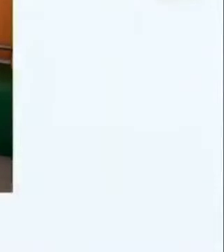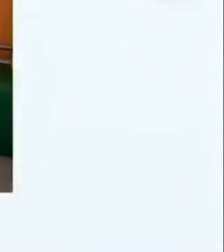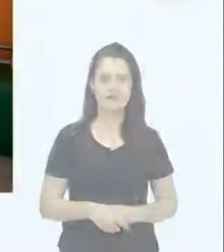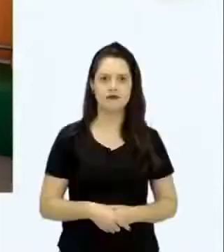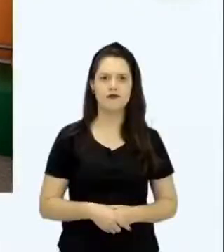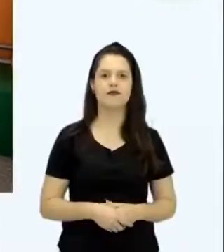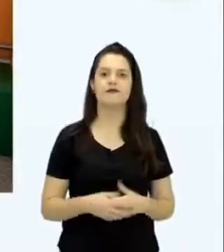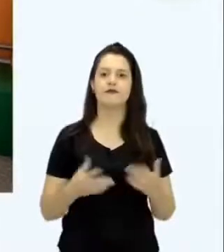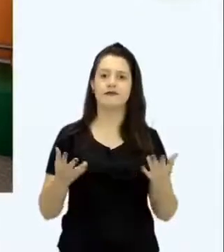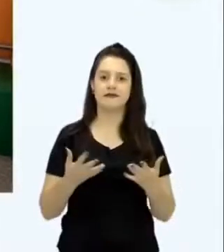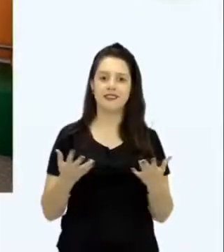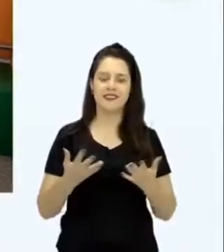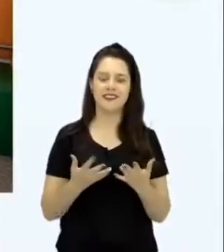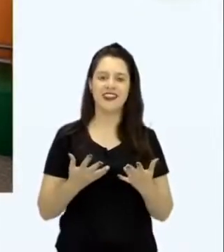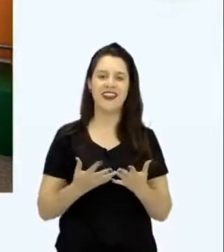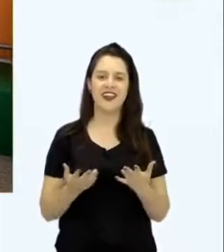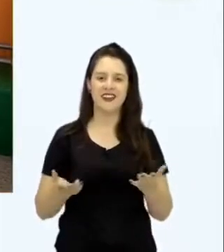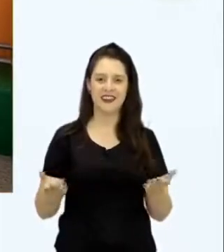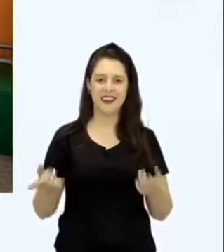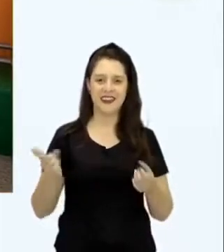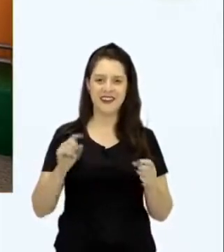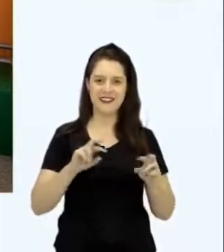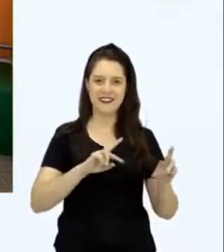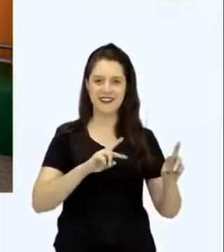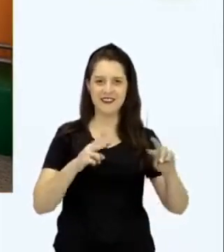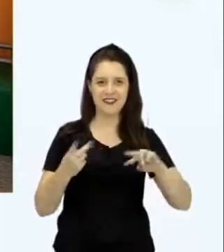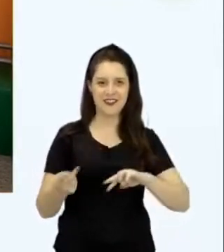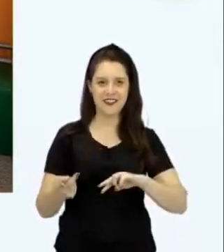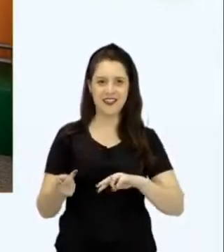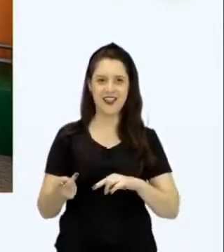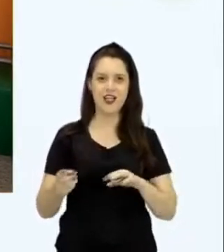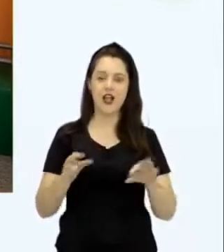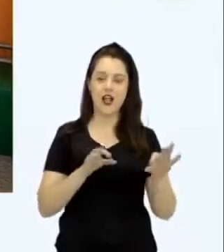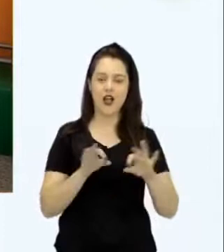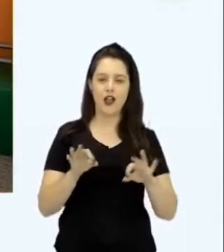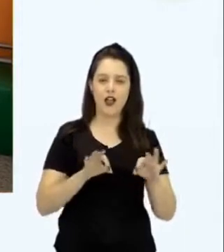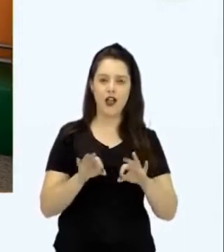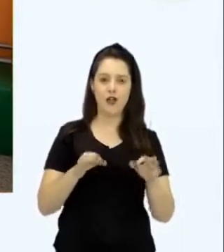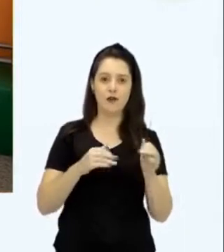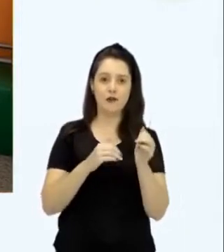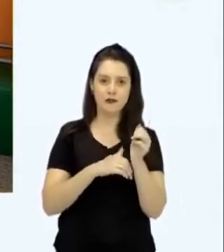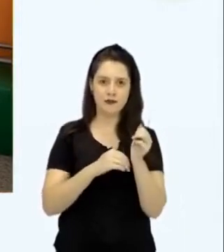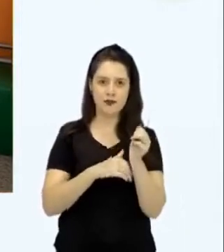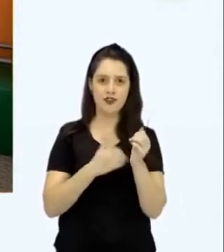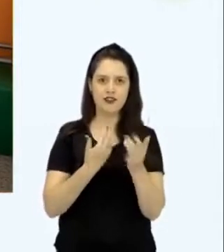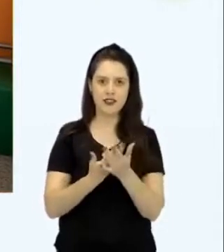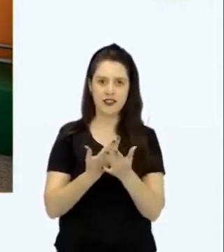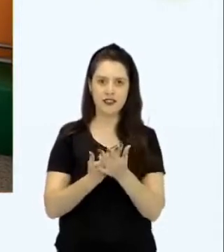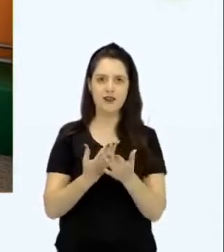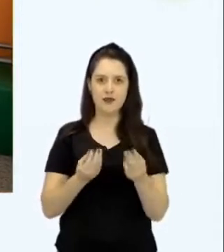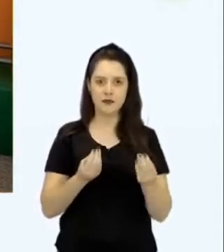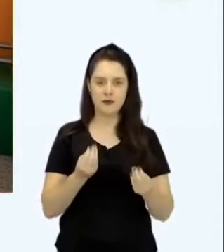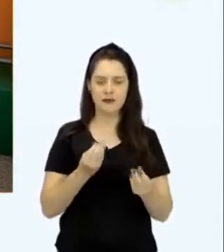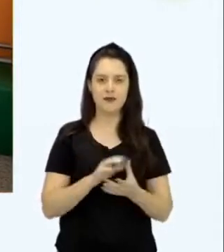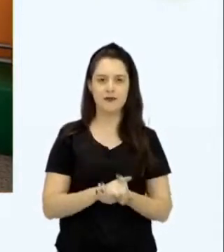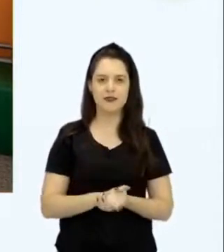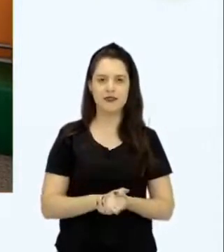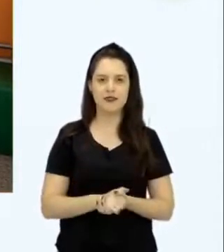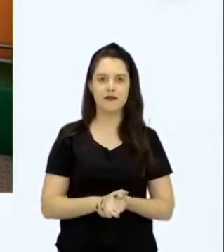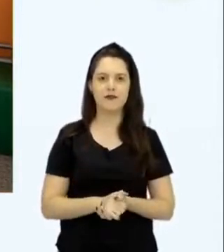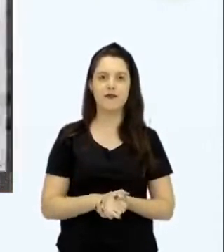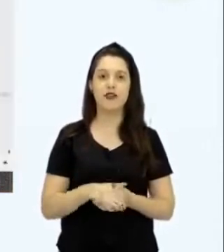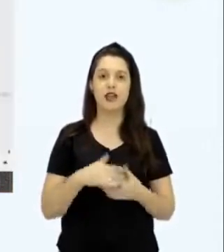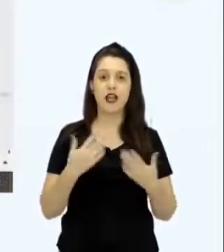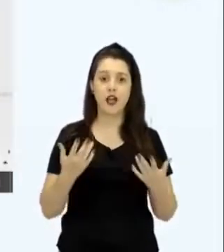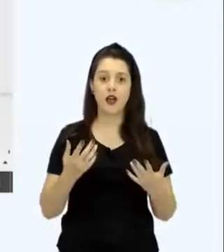Agora nós vamos transferir o nosso código do projeto com o servomotor para a placa do Arduino. Entrando aqui de novo